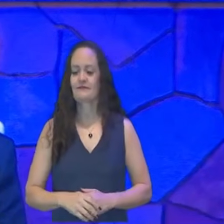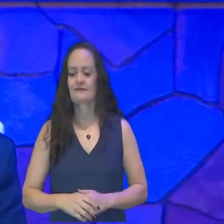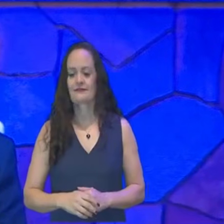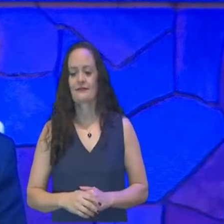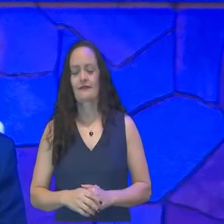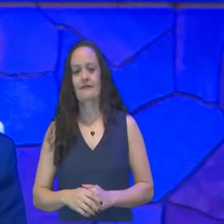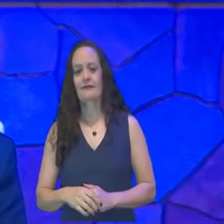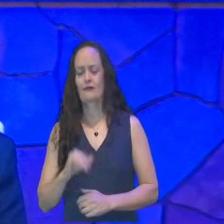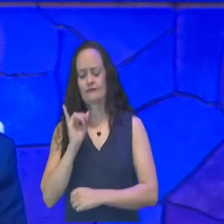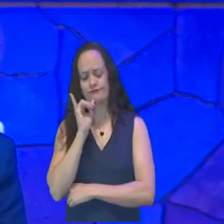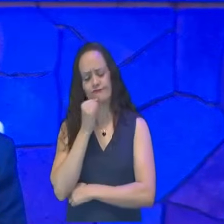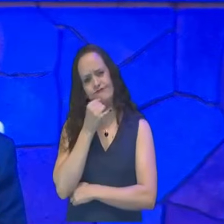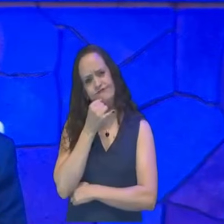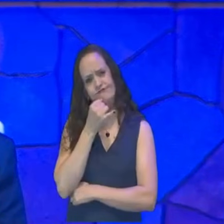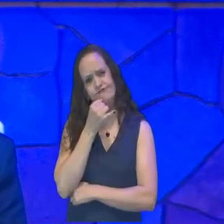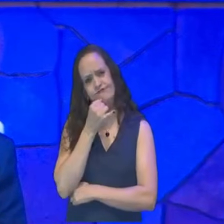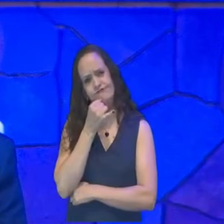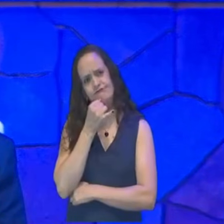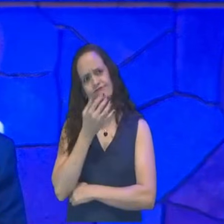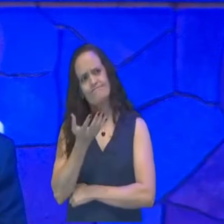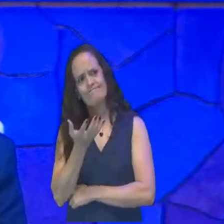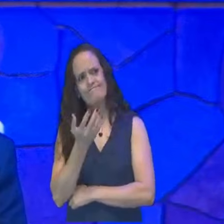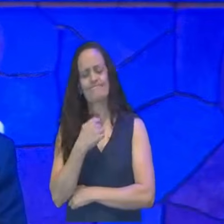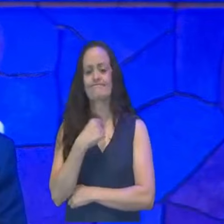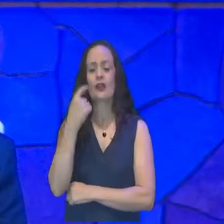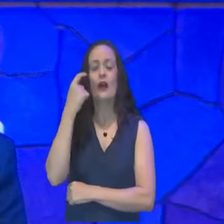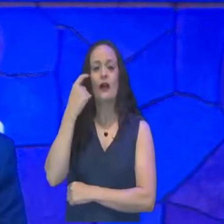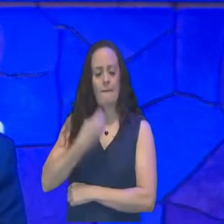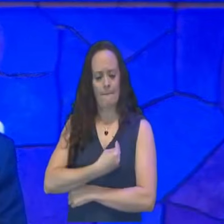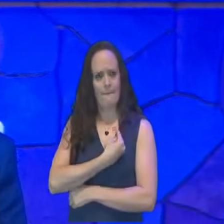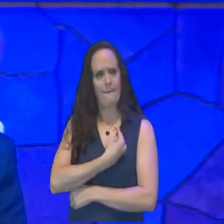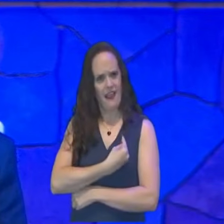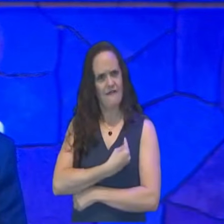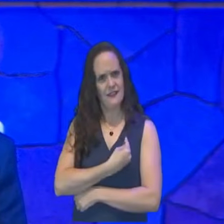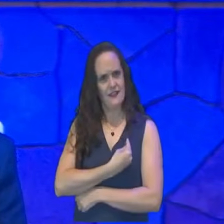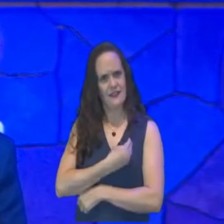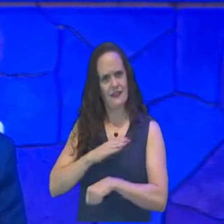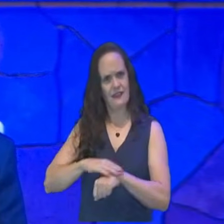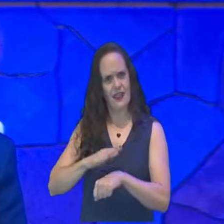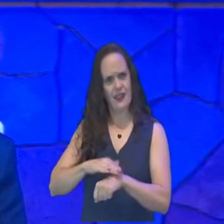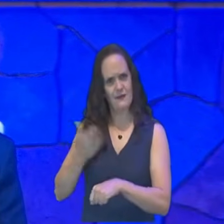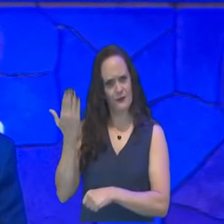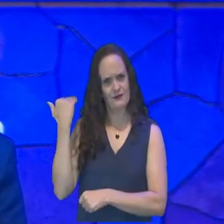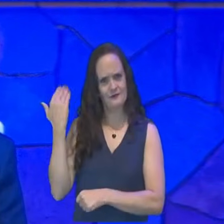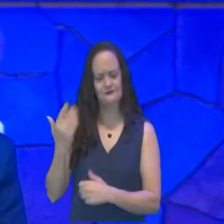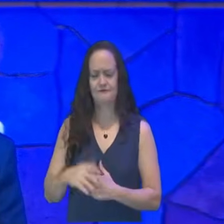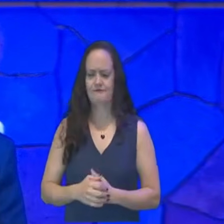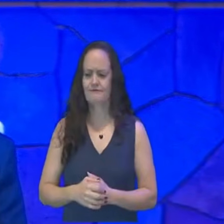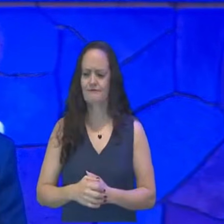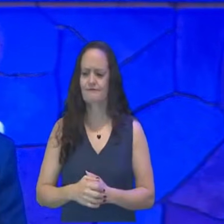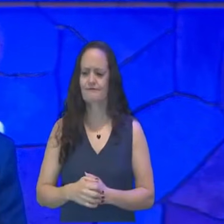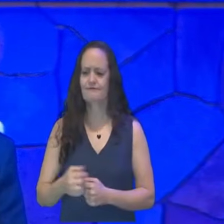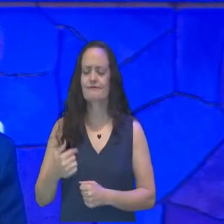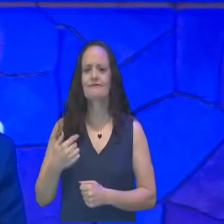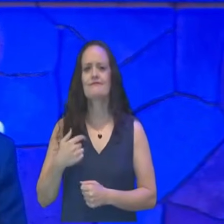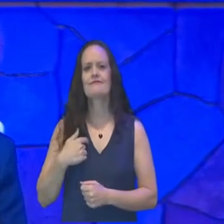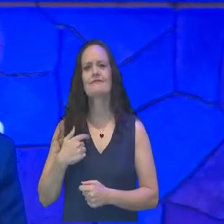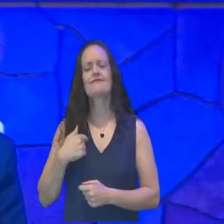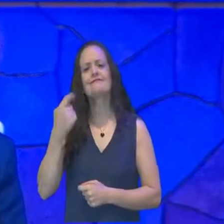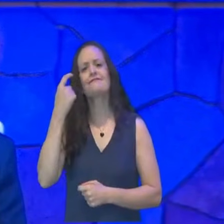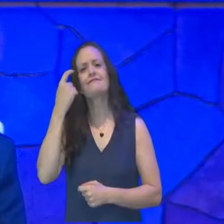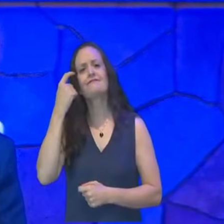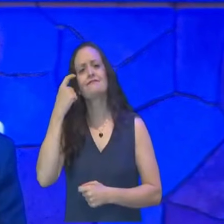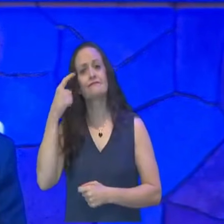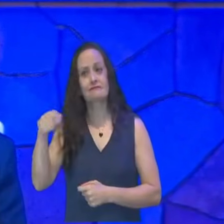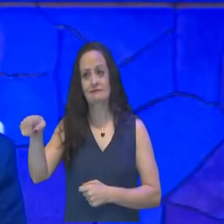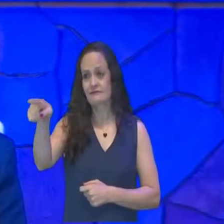e fiquei lá triste. Esse episódio da minha vida, meus irmãos, ilustra também o que parte de muitos de